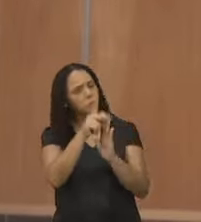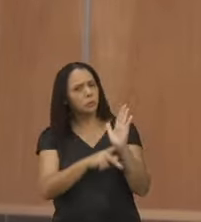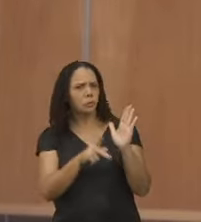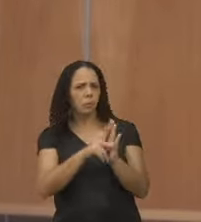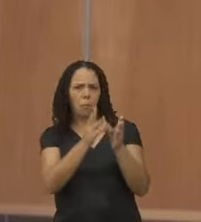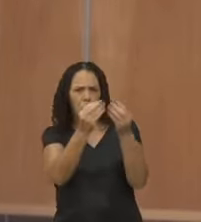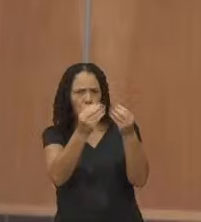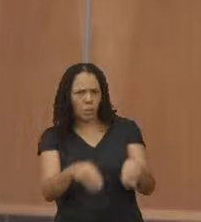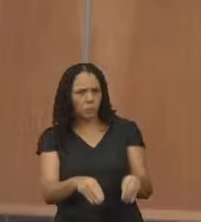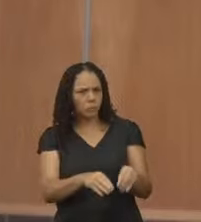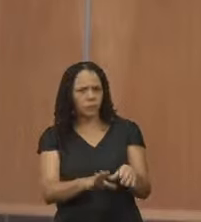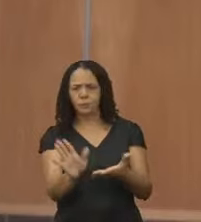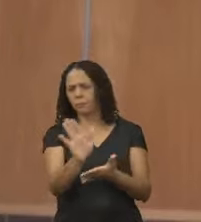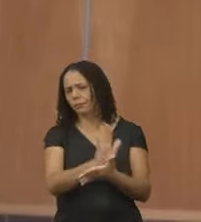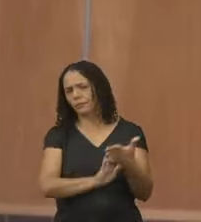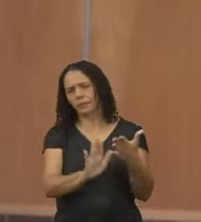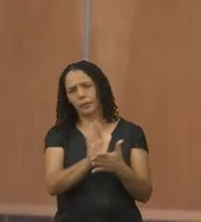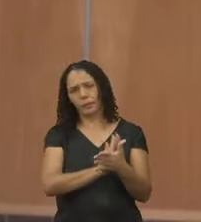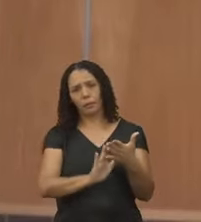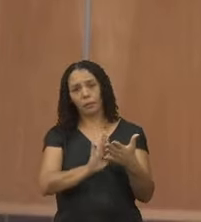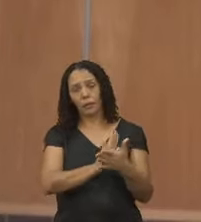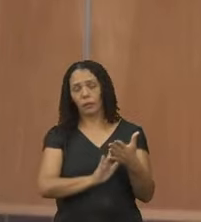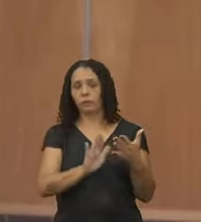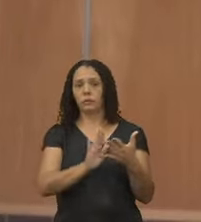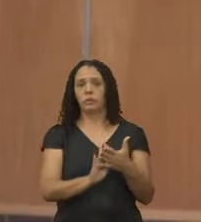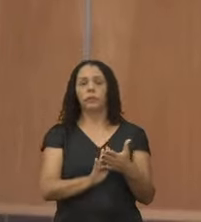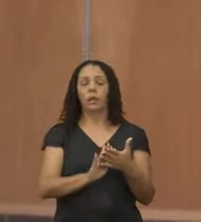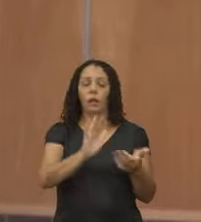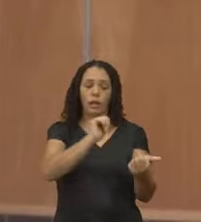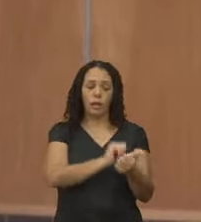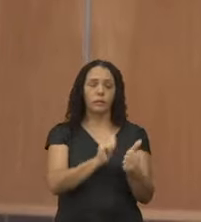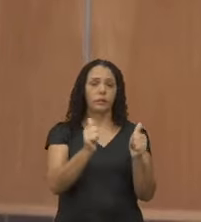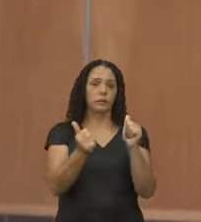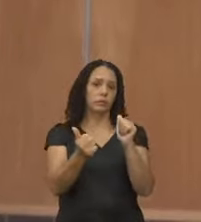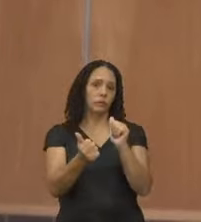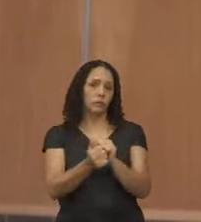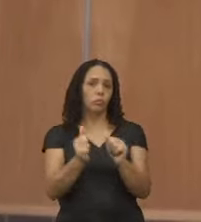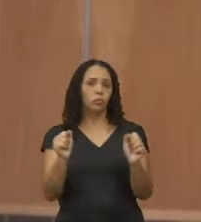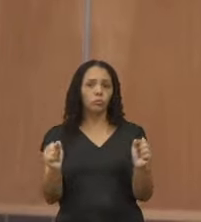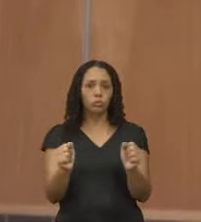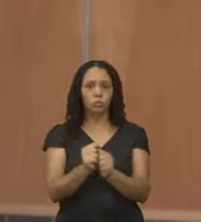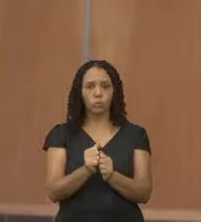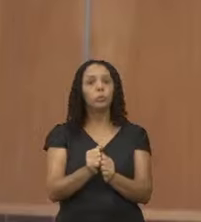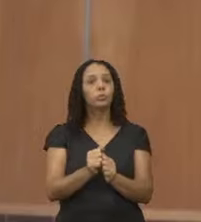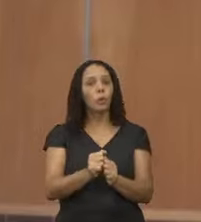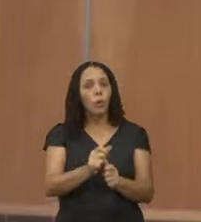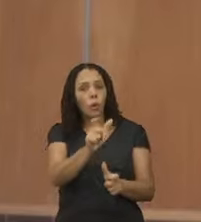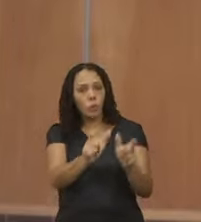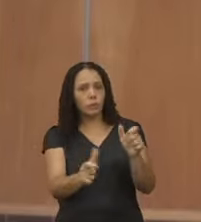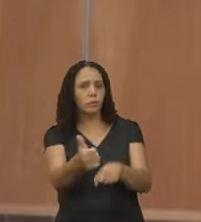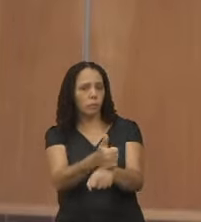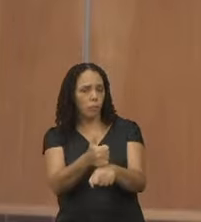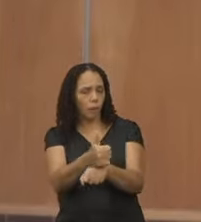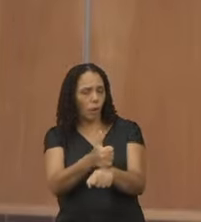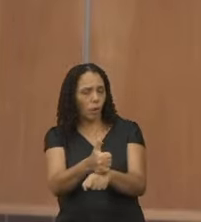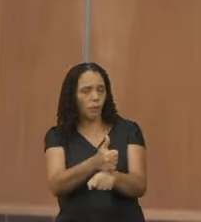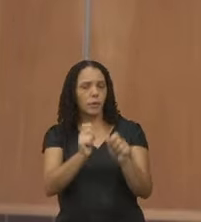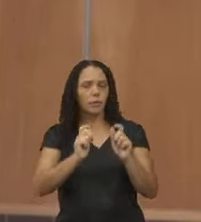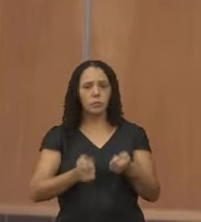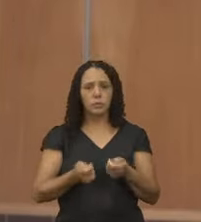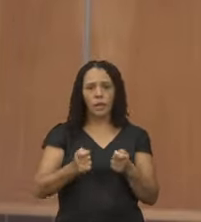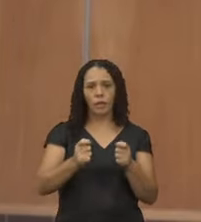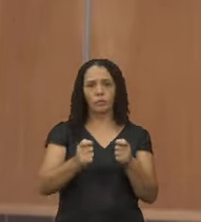nada os charreteiros aqui na nossa cidade. Pelo contrário, né, a gente adequou esse projeto junto com eles e a gente quer votar para melhorar.